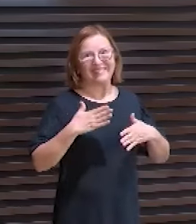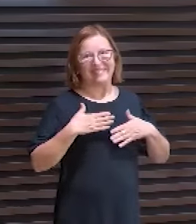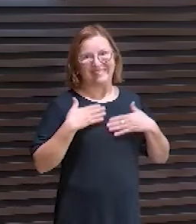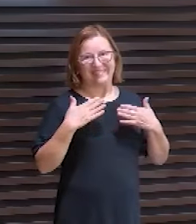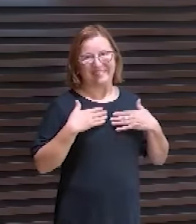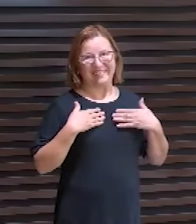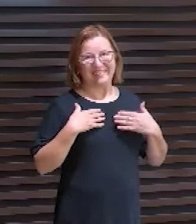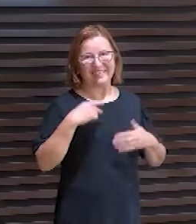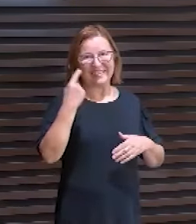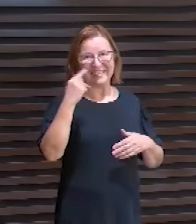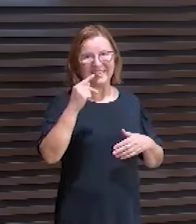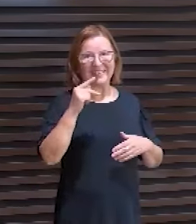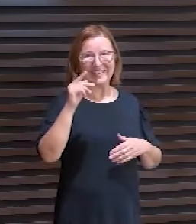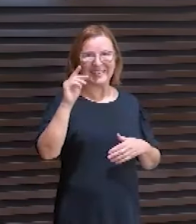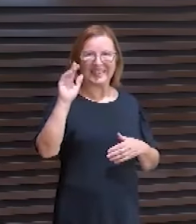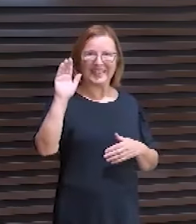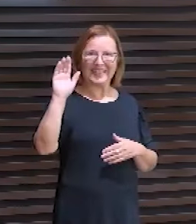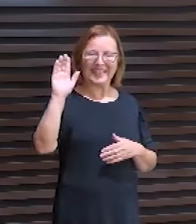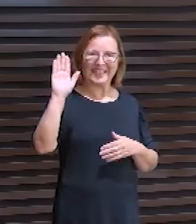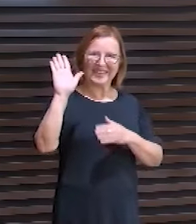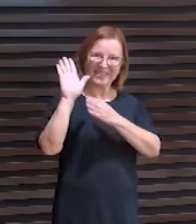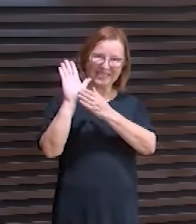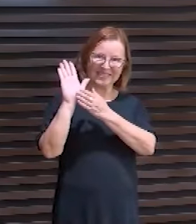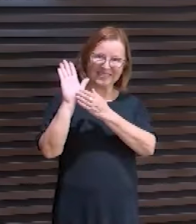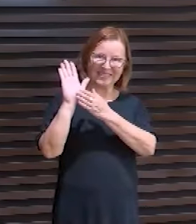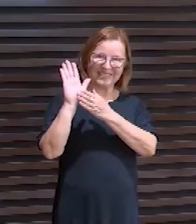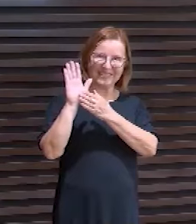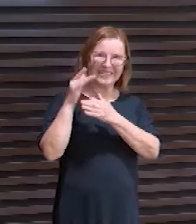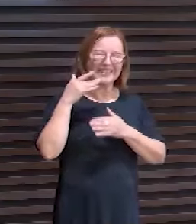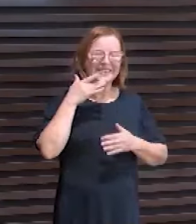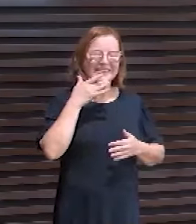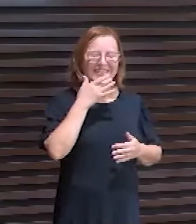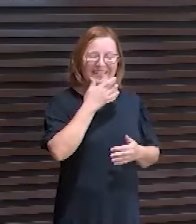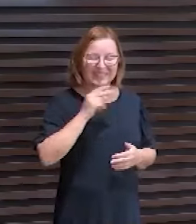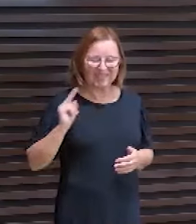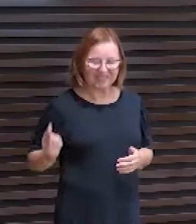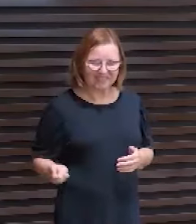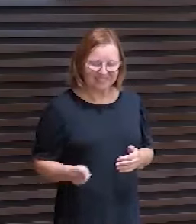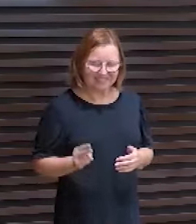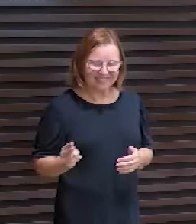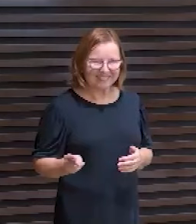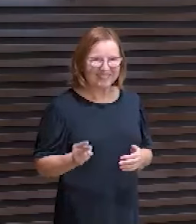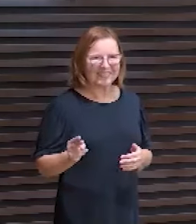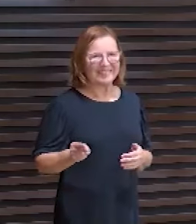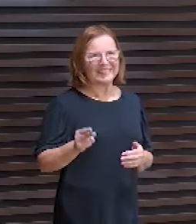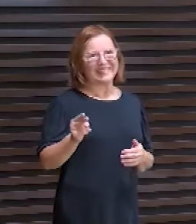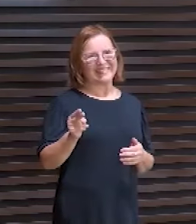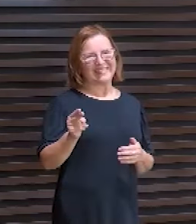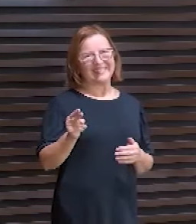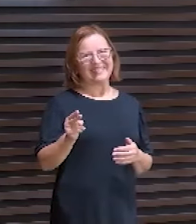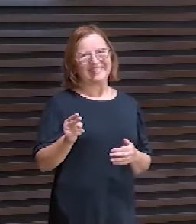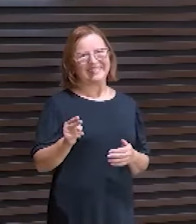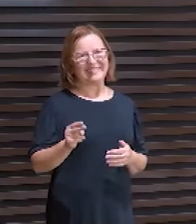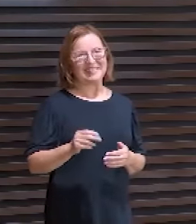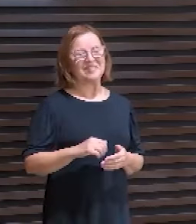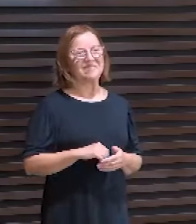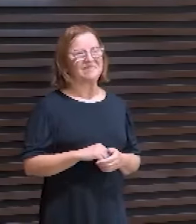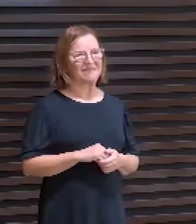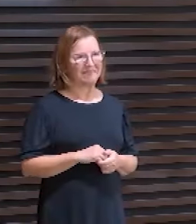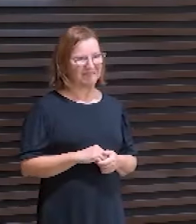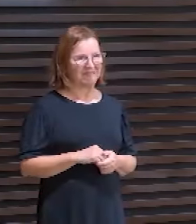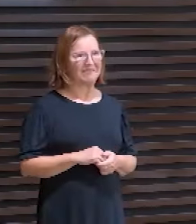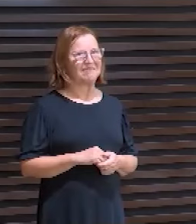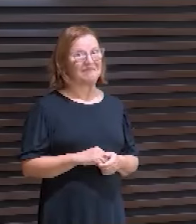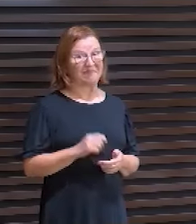de alegria na tua destra delícias perpetuamente olha só